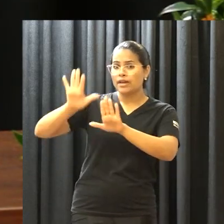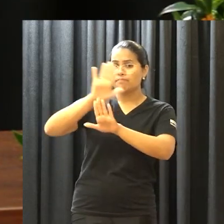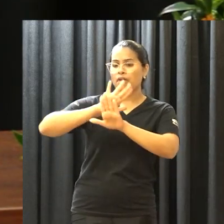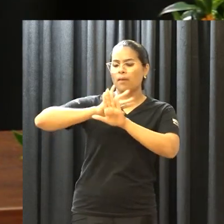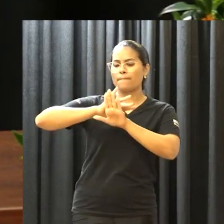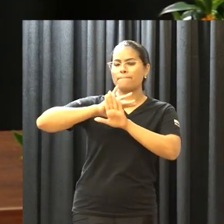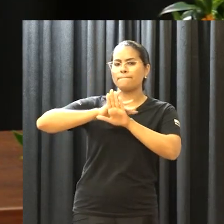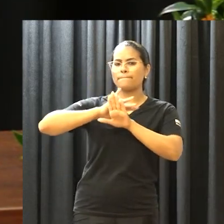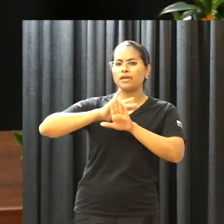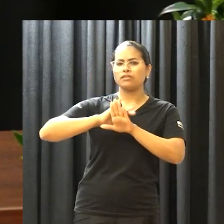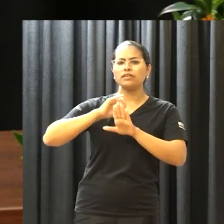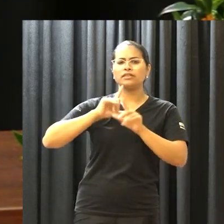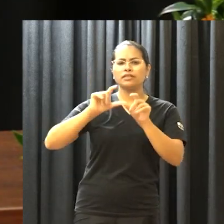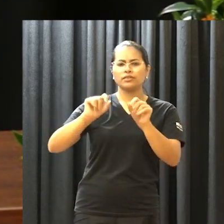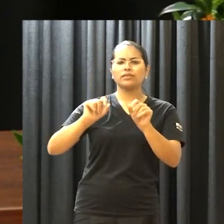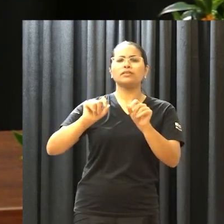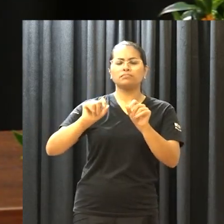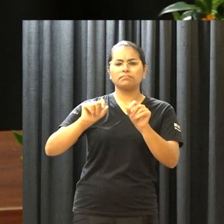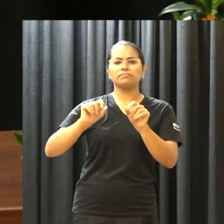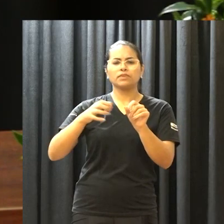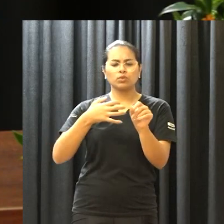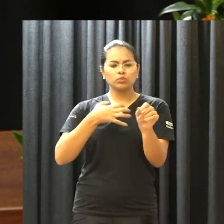fundo, tem o sentido de conferir